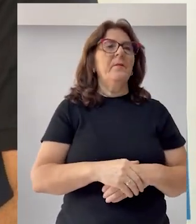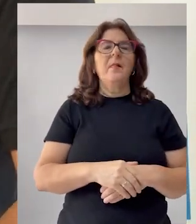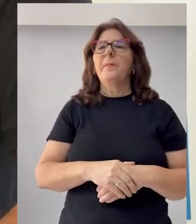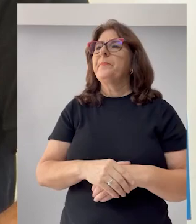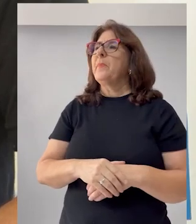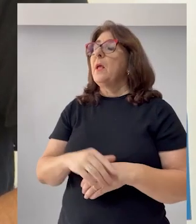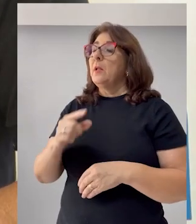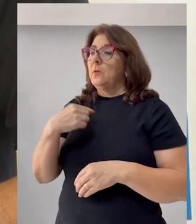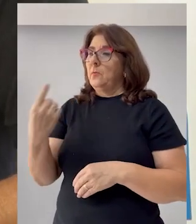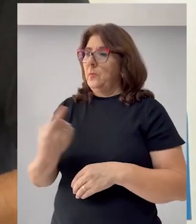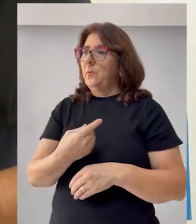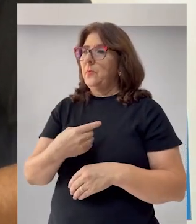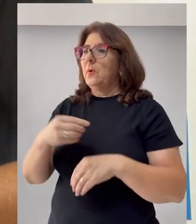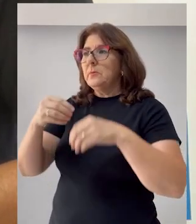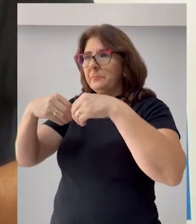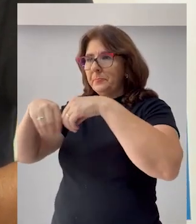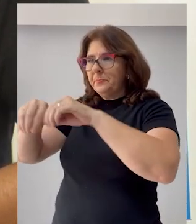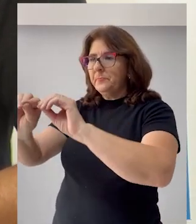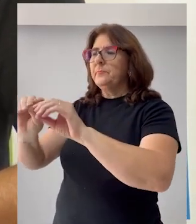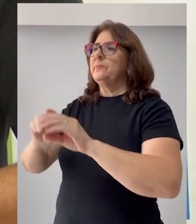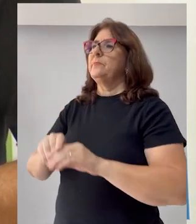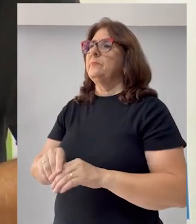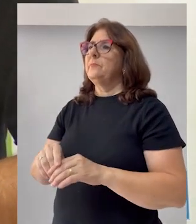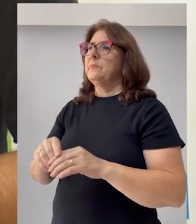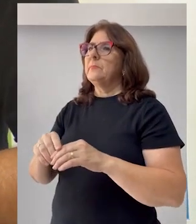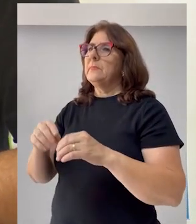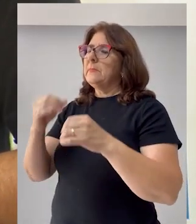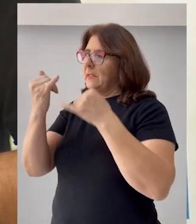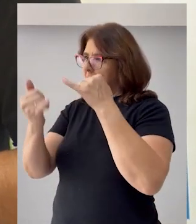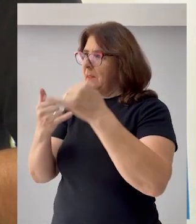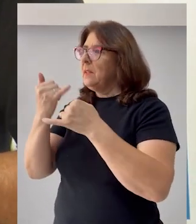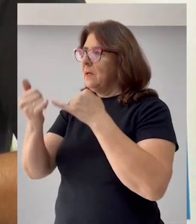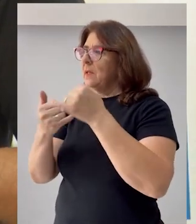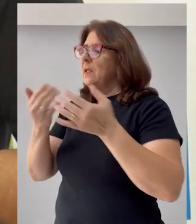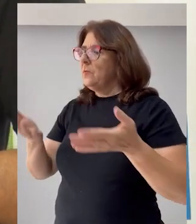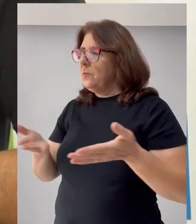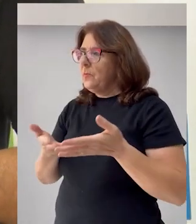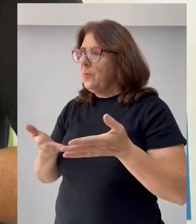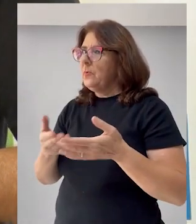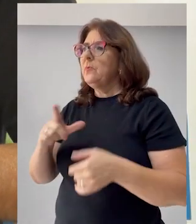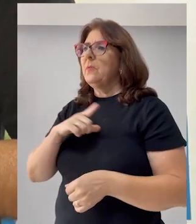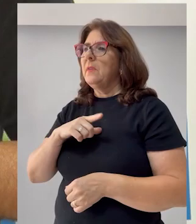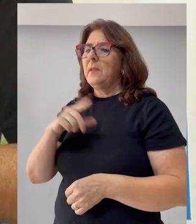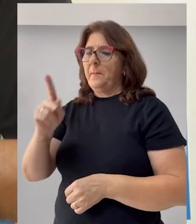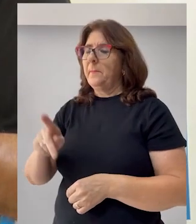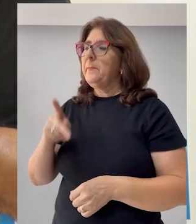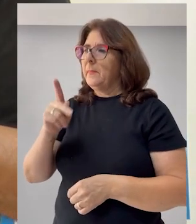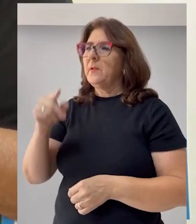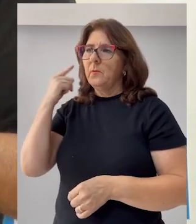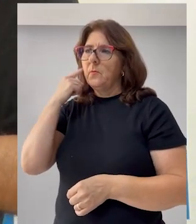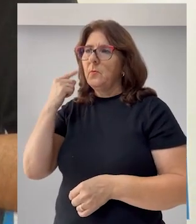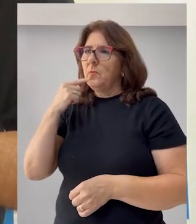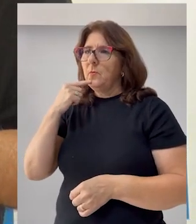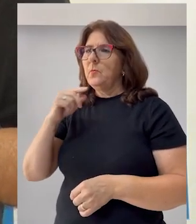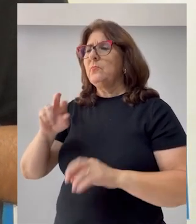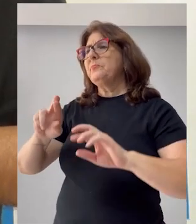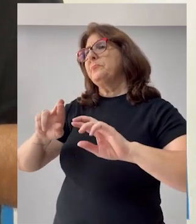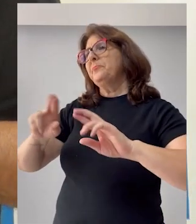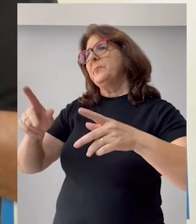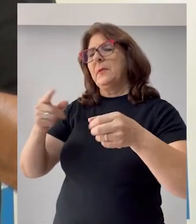A gente disponibiliza devido às redes sociais de hoje, tem a pastoral dos surdos, várias cidades,